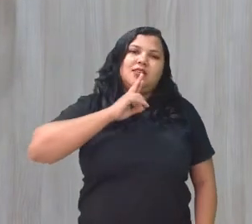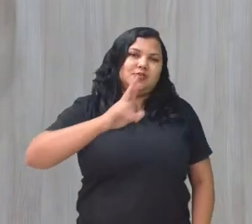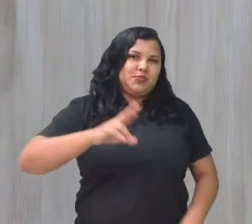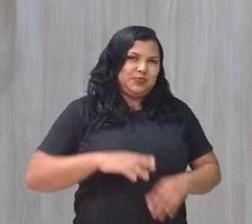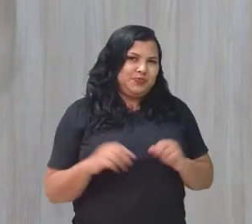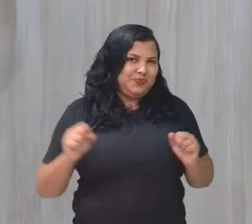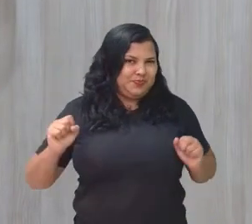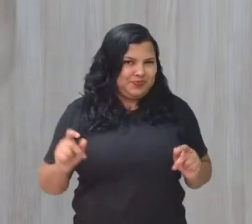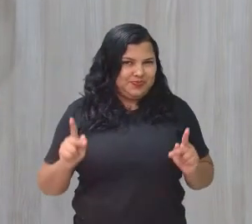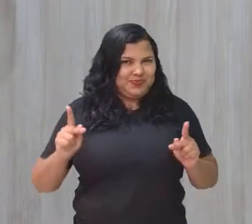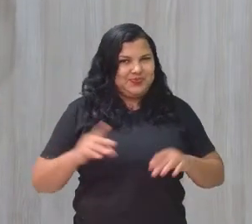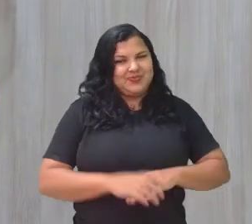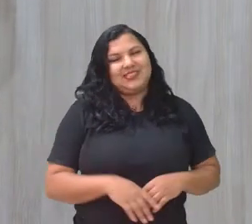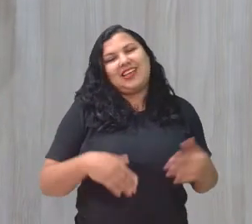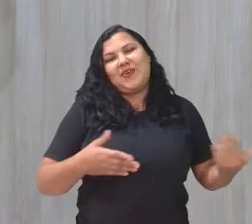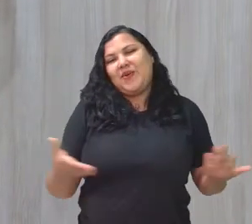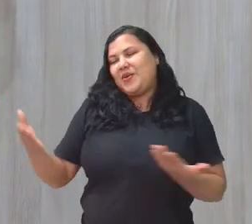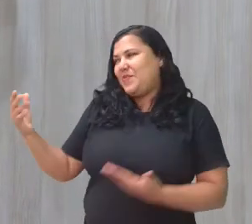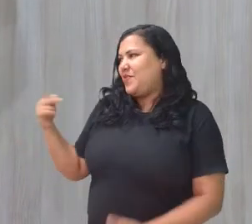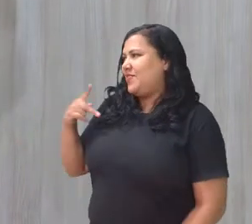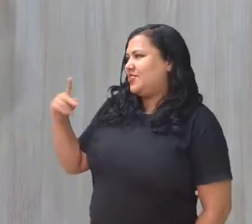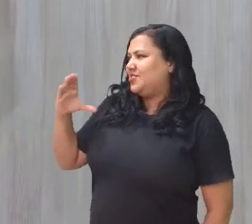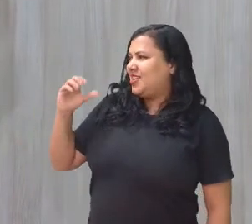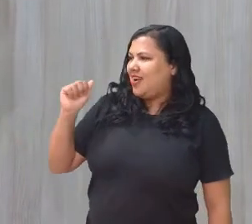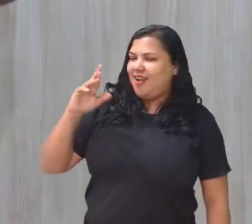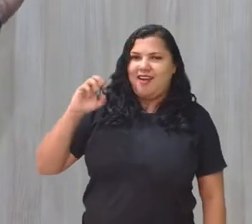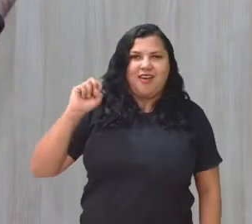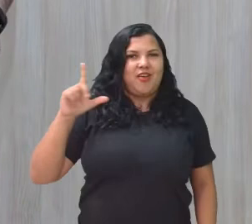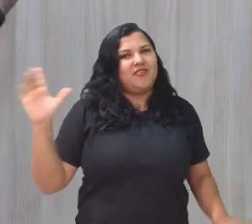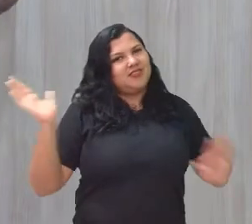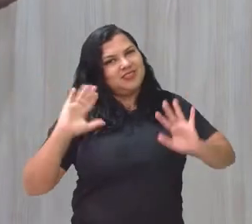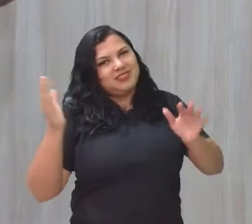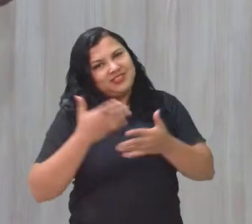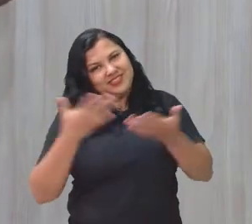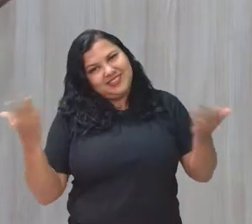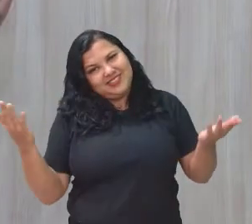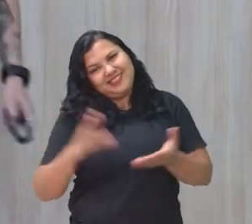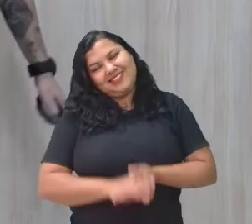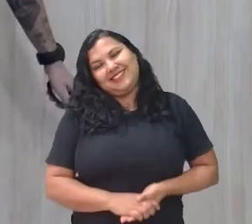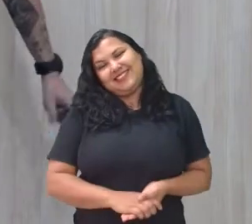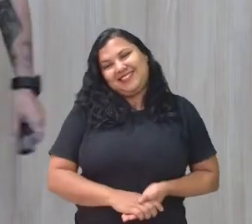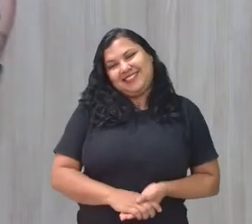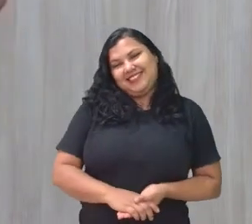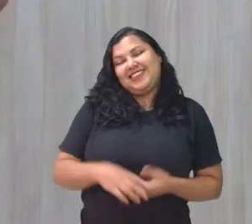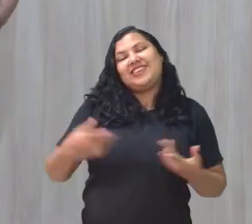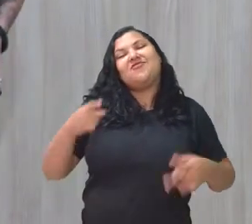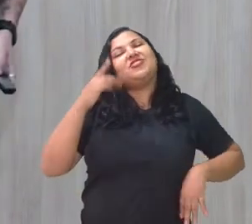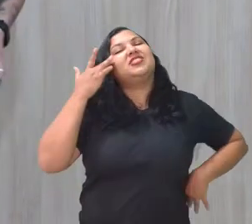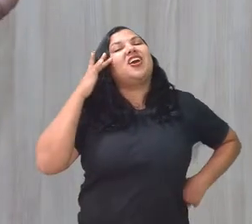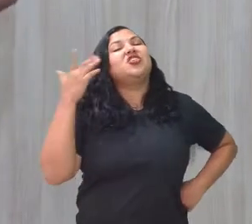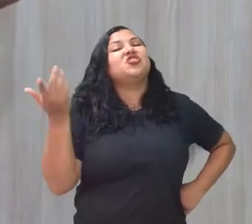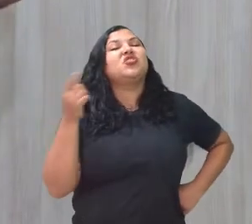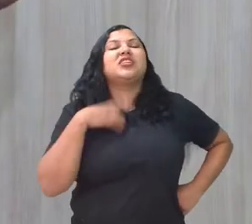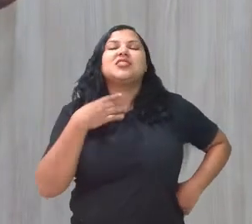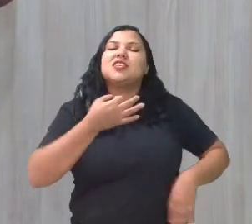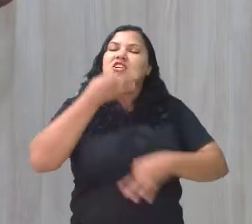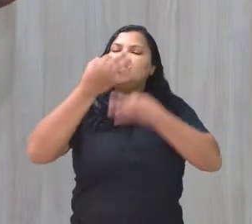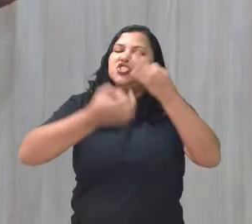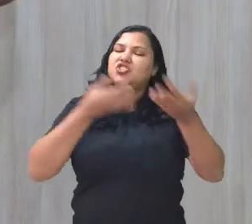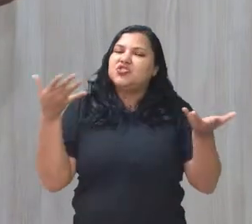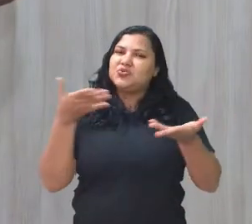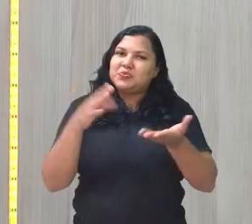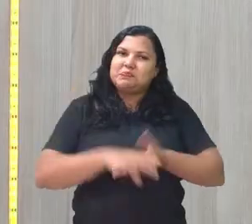essa forma, tá certo? Passar para a professora Carol para ela se despedir aí. E aí, Carol, o que tu achou aí dessas dicas da aula de